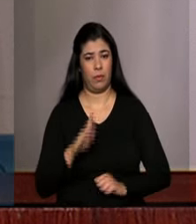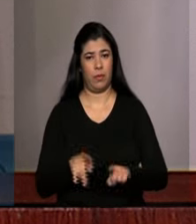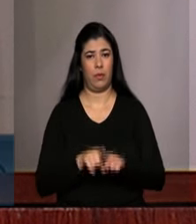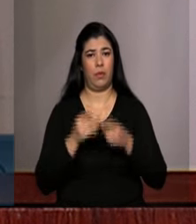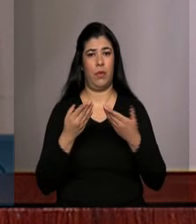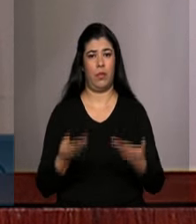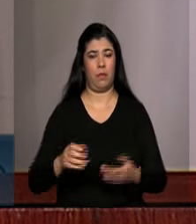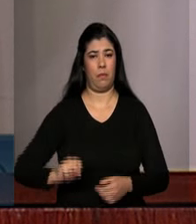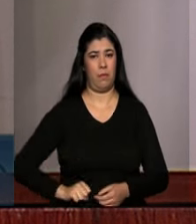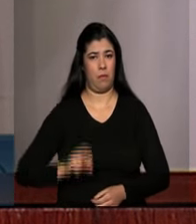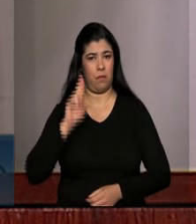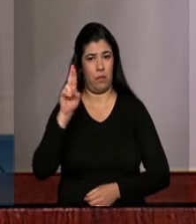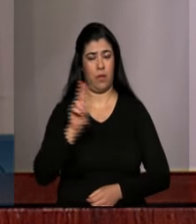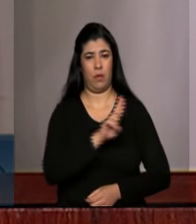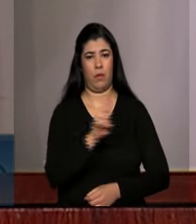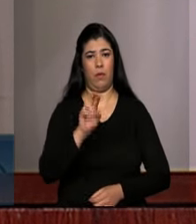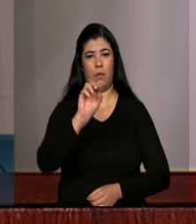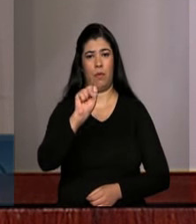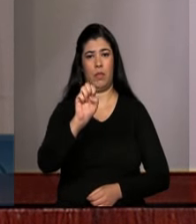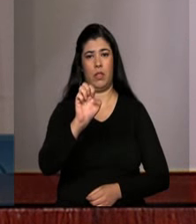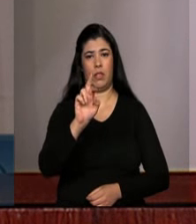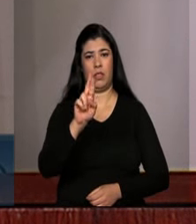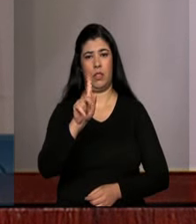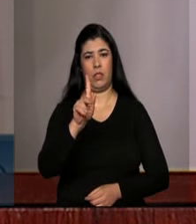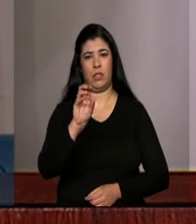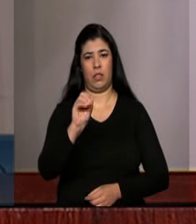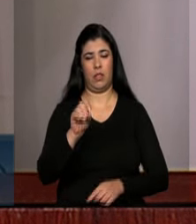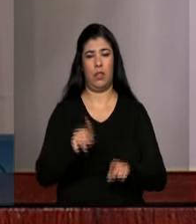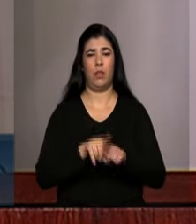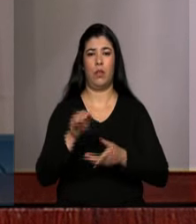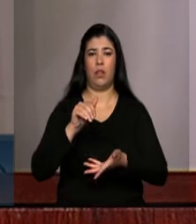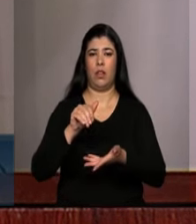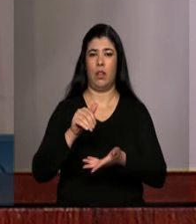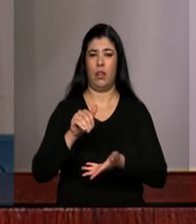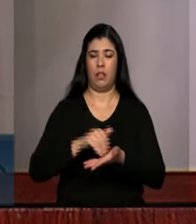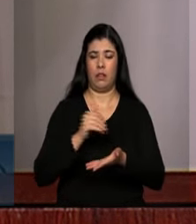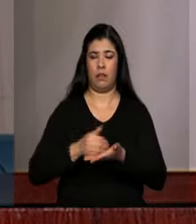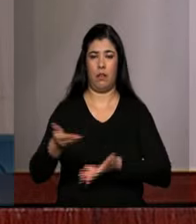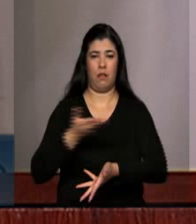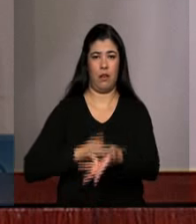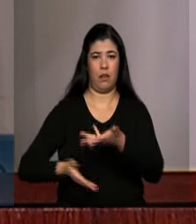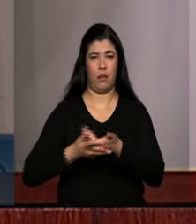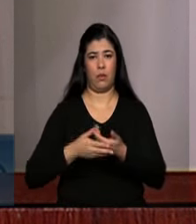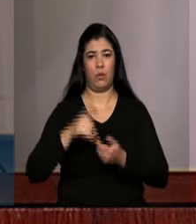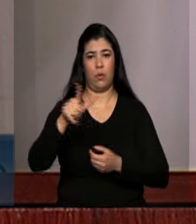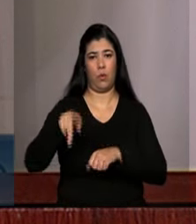embaixador Sérgio Danese, secretário-geral das Relações Exteriores,